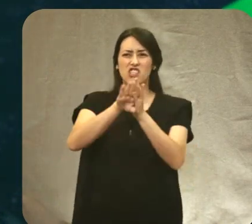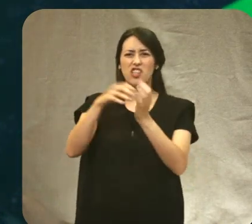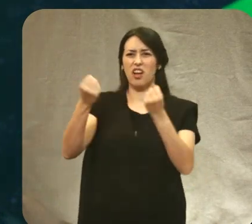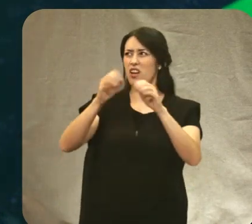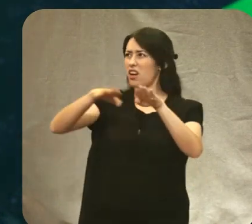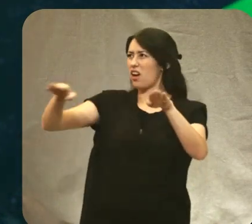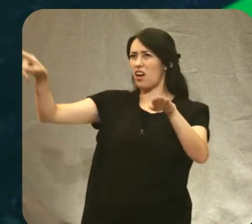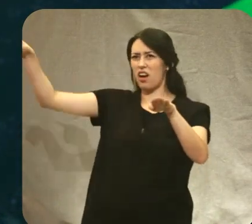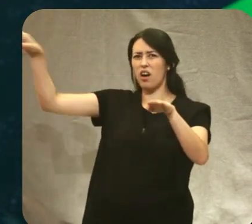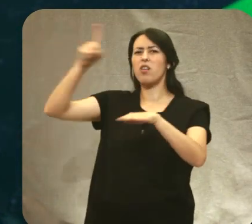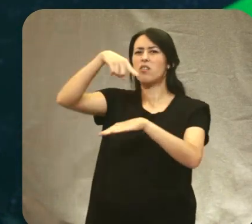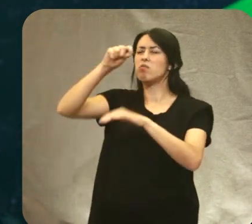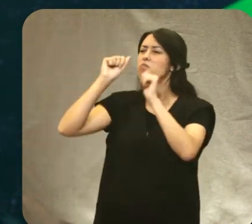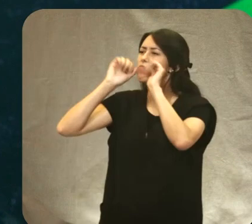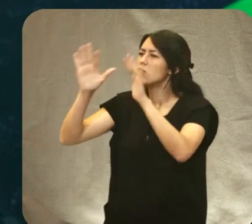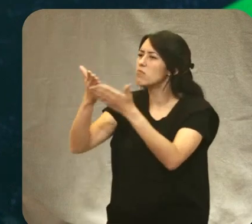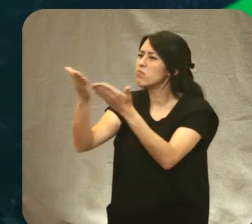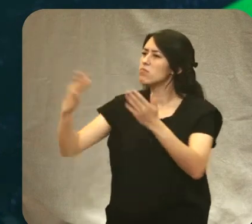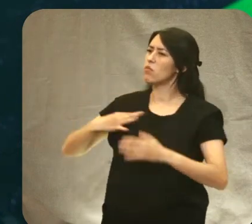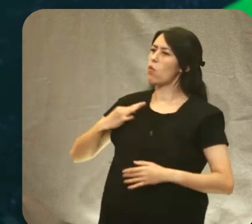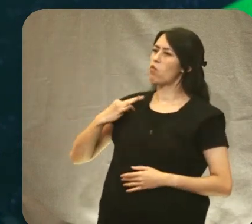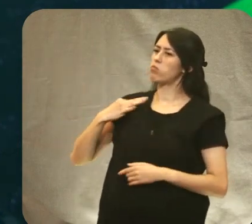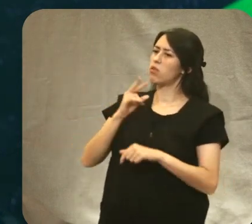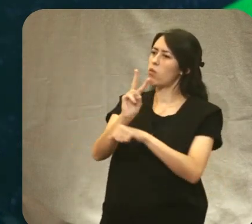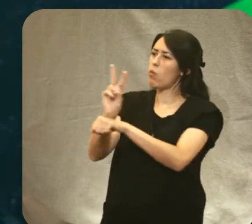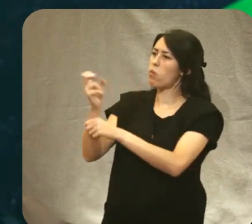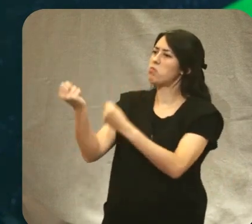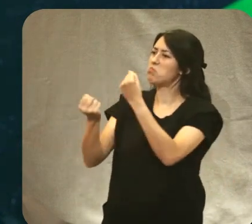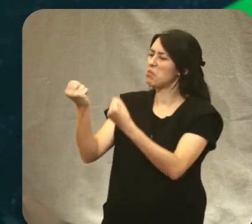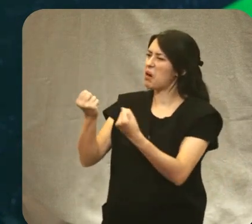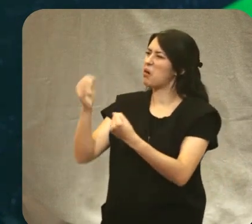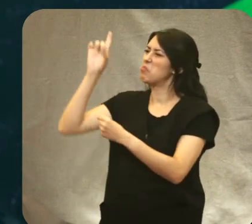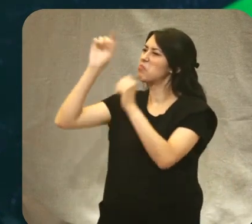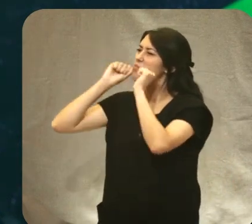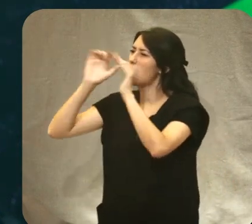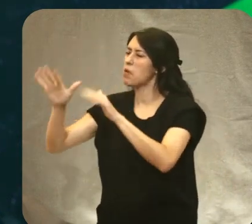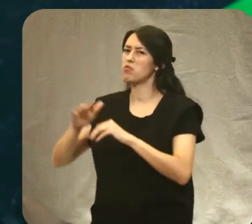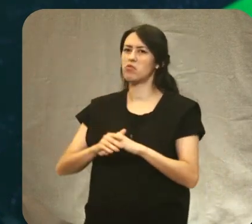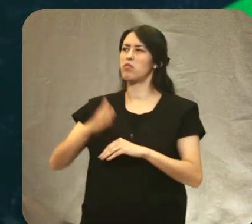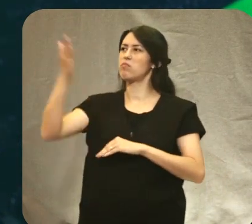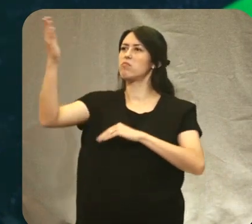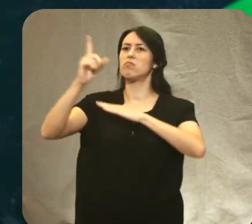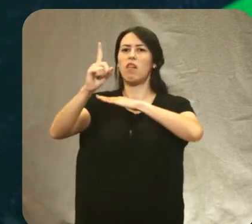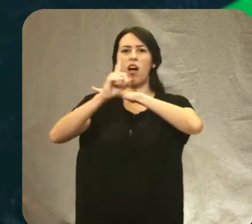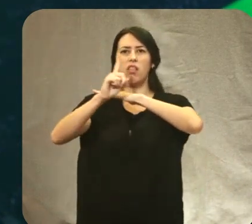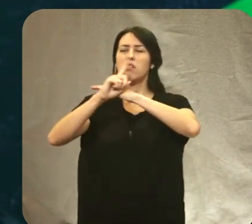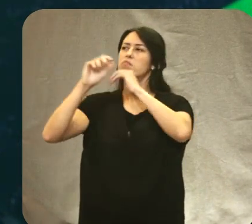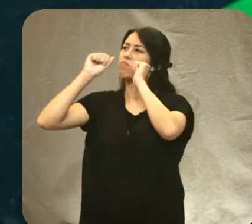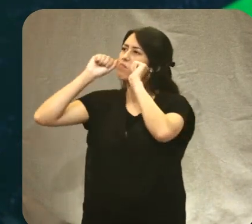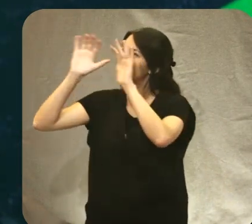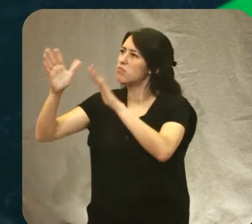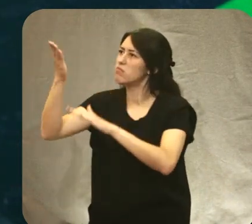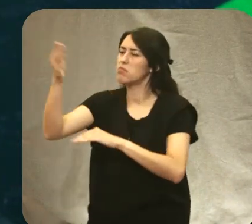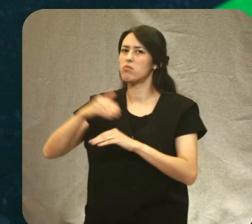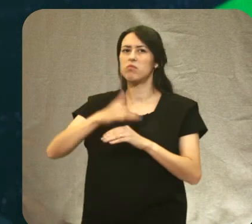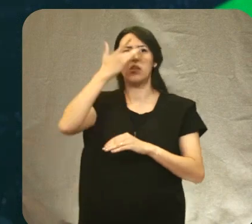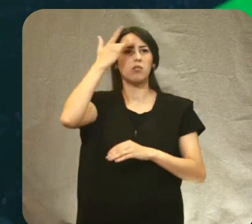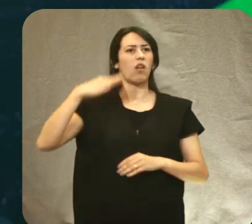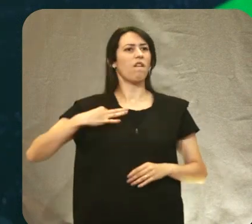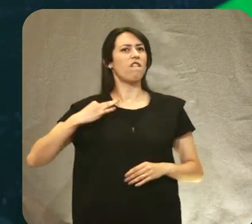abençoe os irmãos que estão cuidando dos carros. Abençoe os atendentes. Abençoa as pessoas que estão te